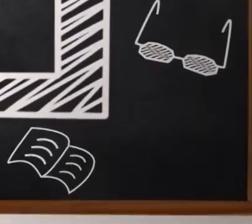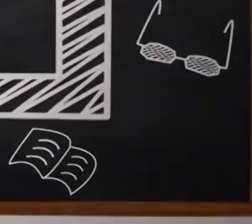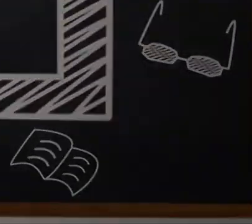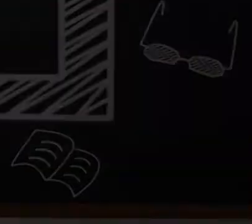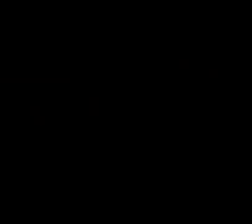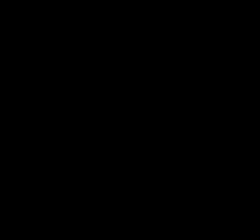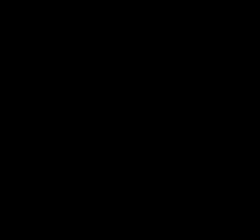o